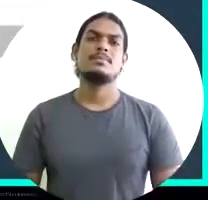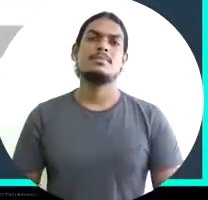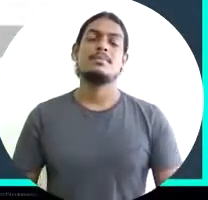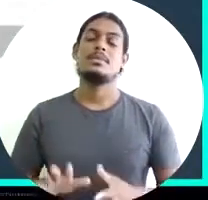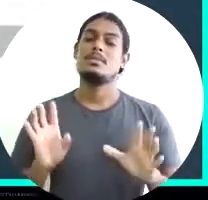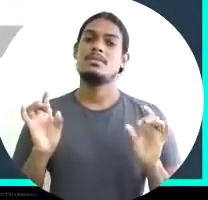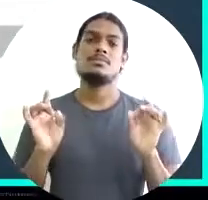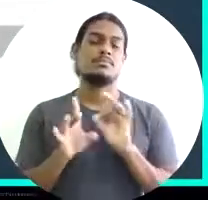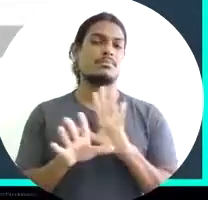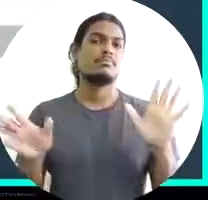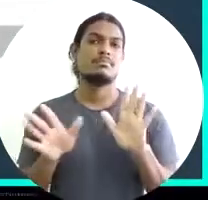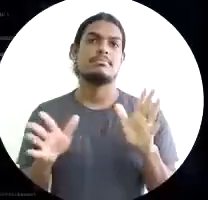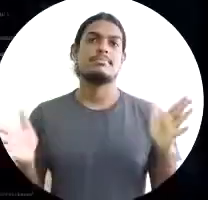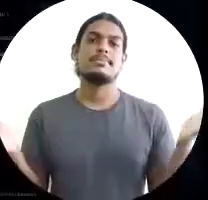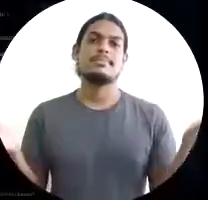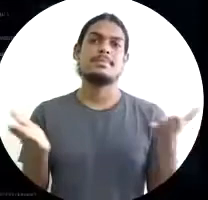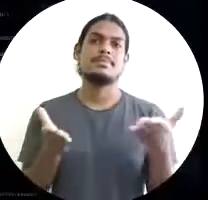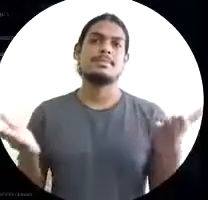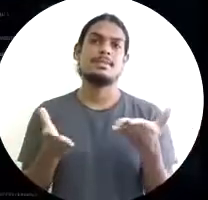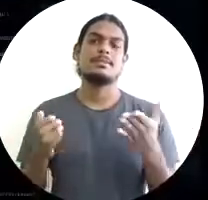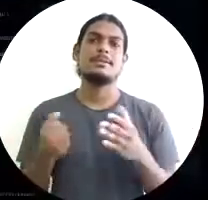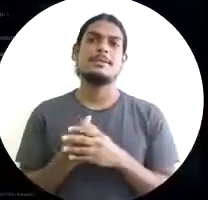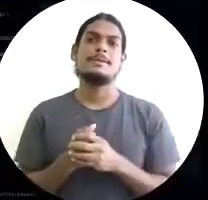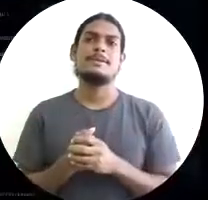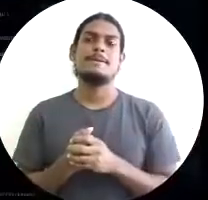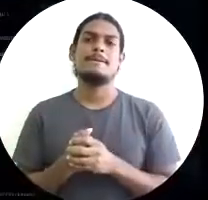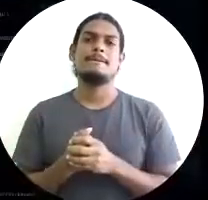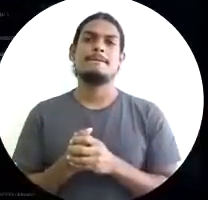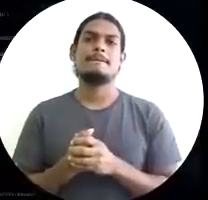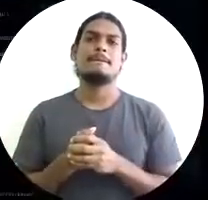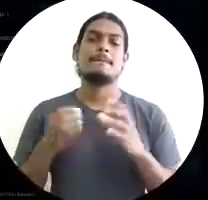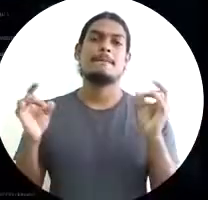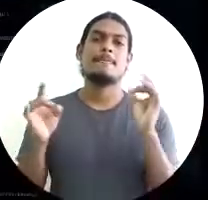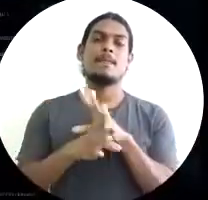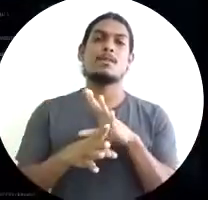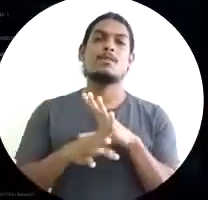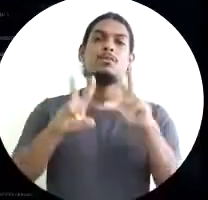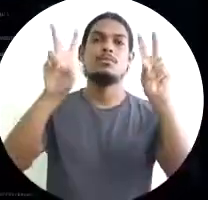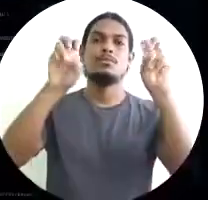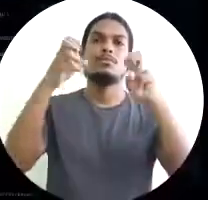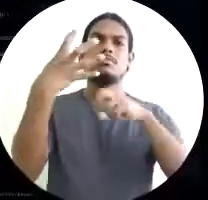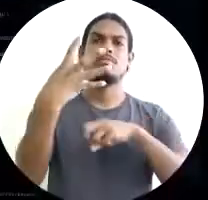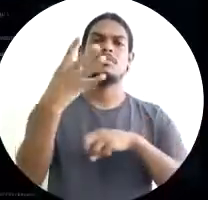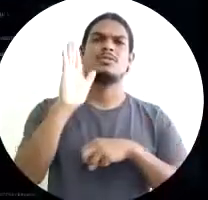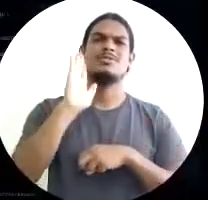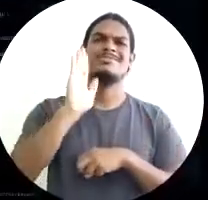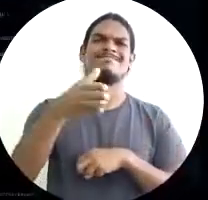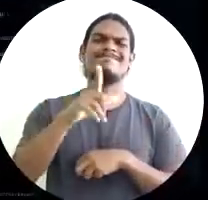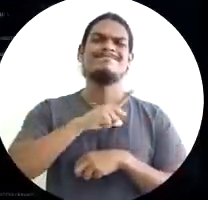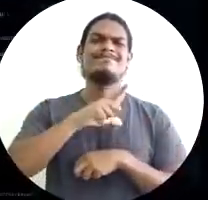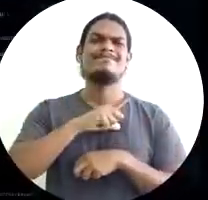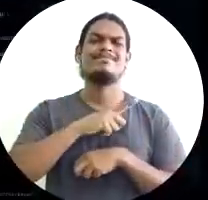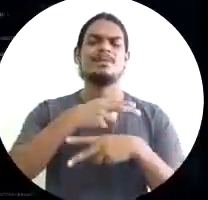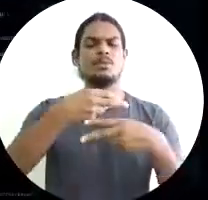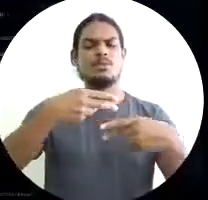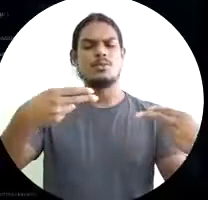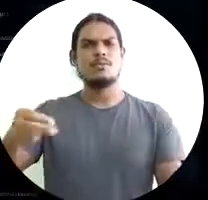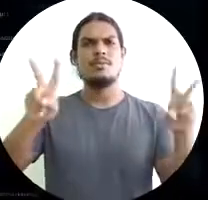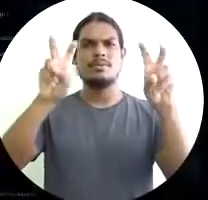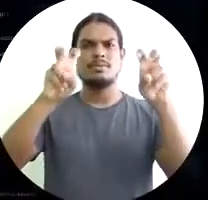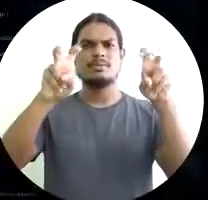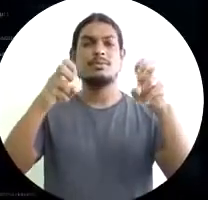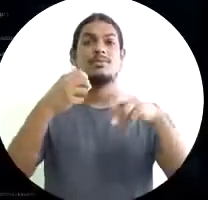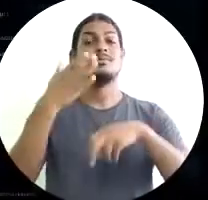Pronto, com isso a gente finaliza a competência 4. E a gente já está acumulando muita coisa e